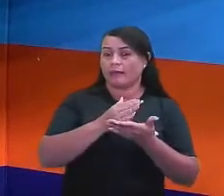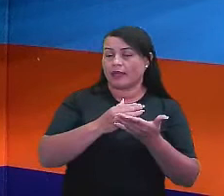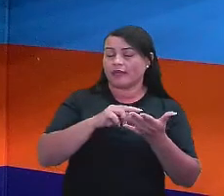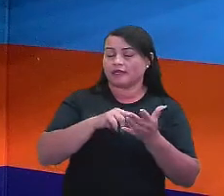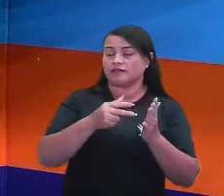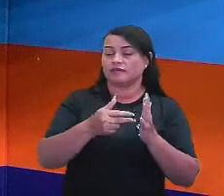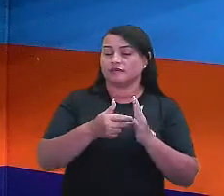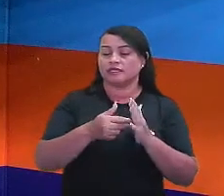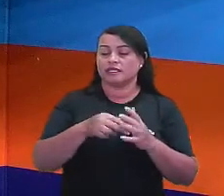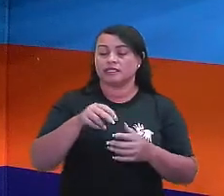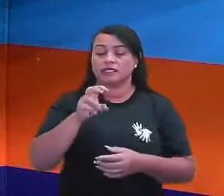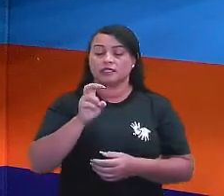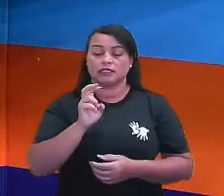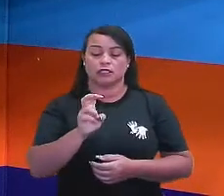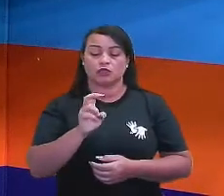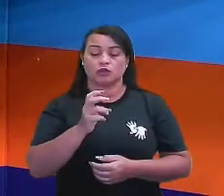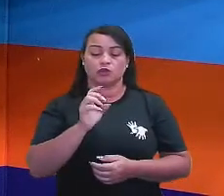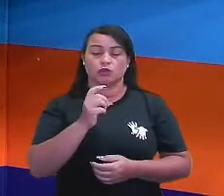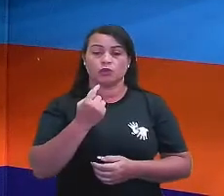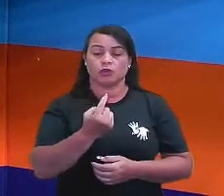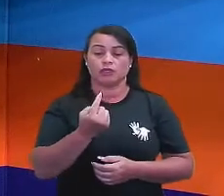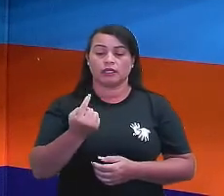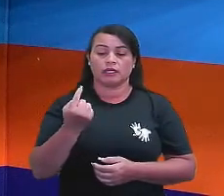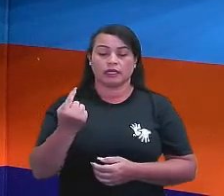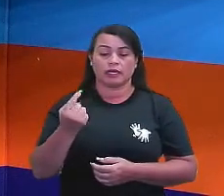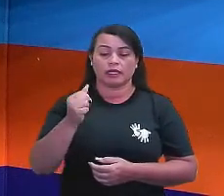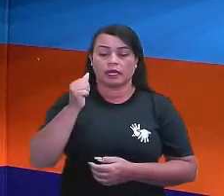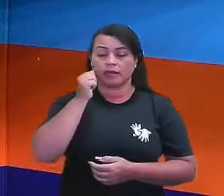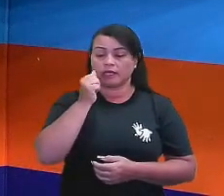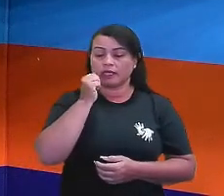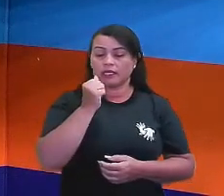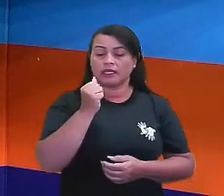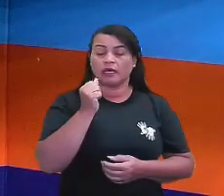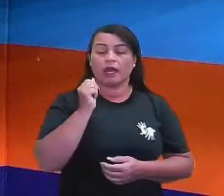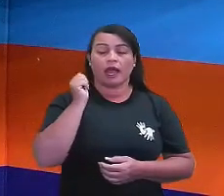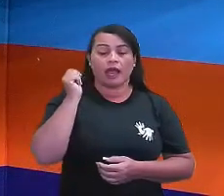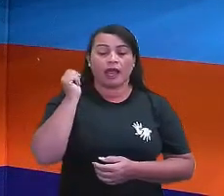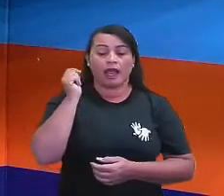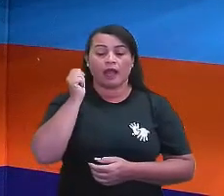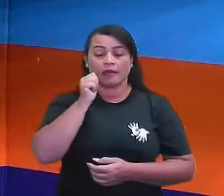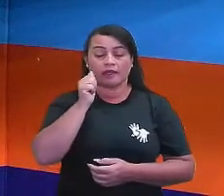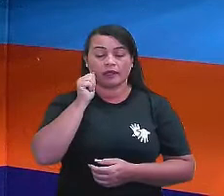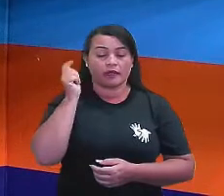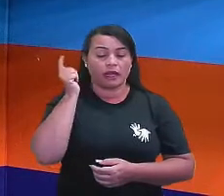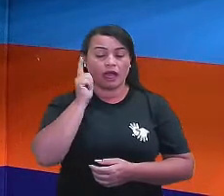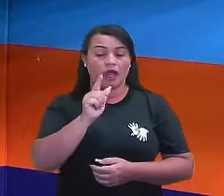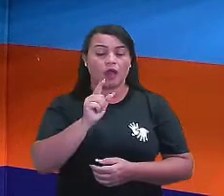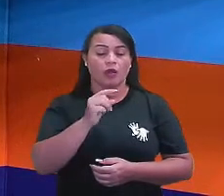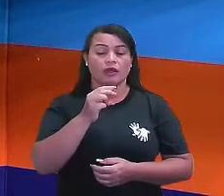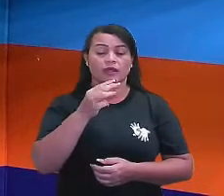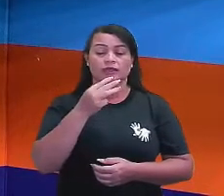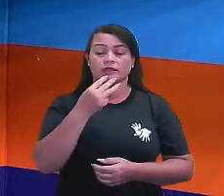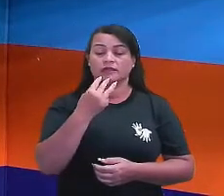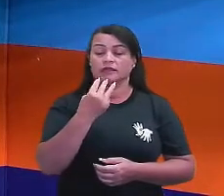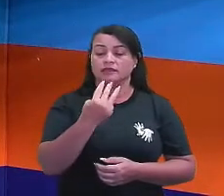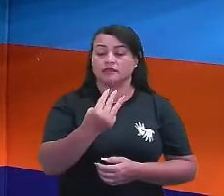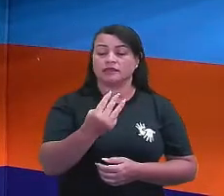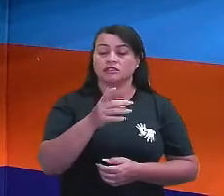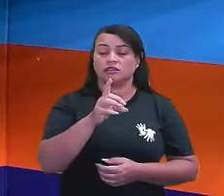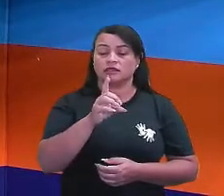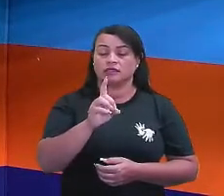5. A Érica, ela ganhou 3,5 dezenas. Então, ela ganhou